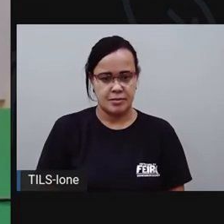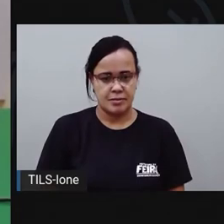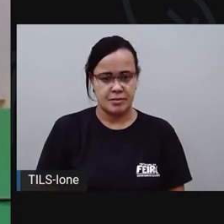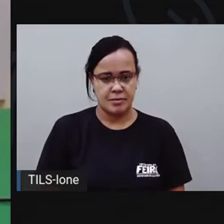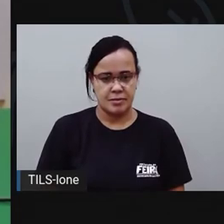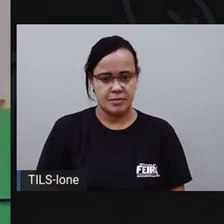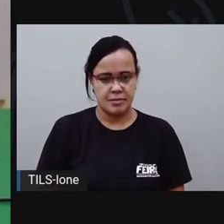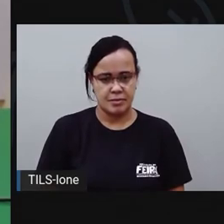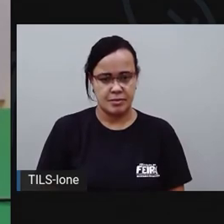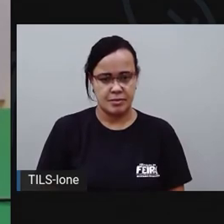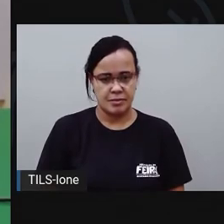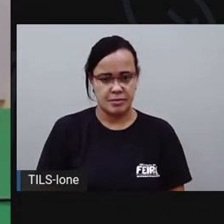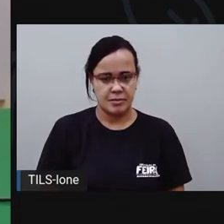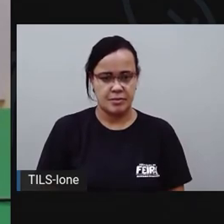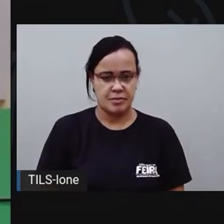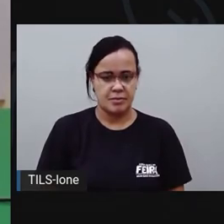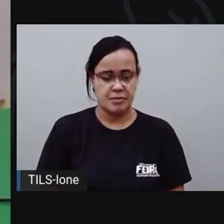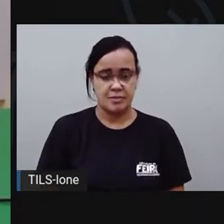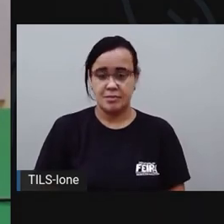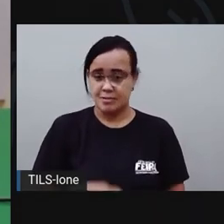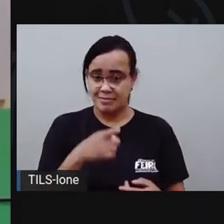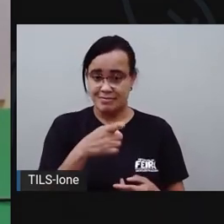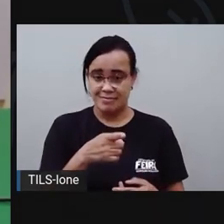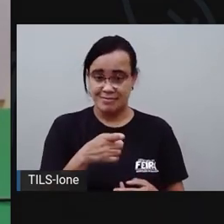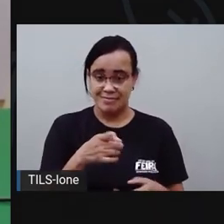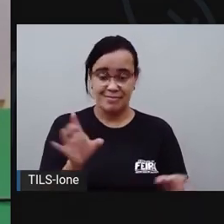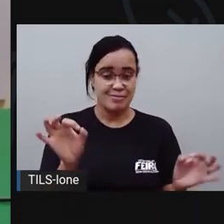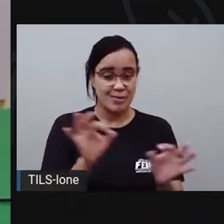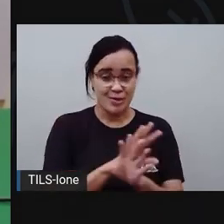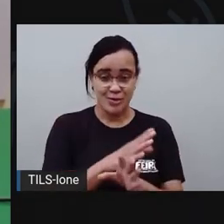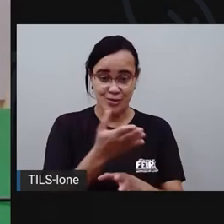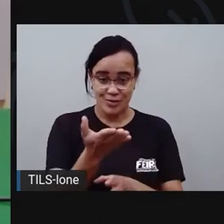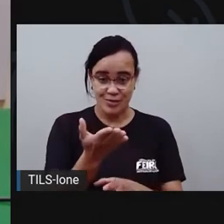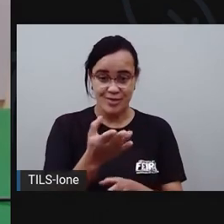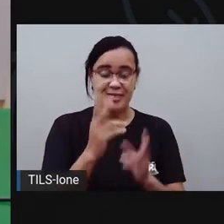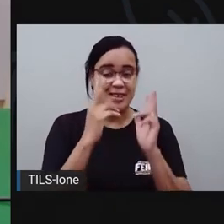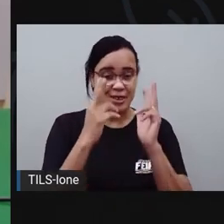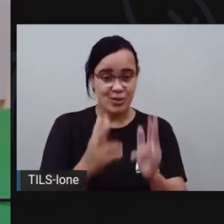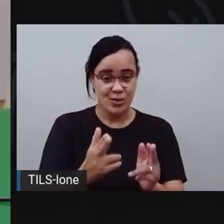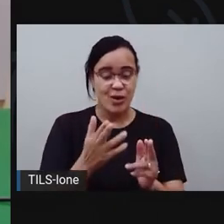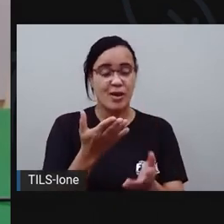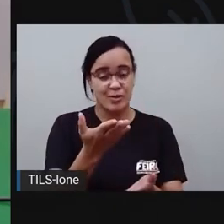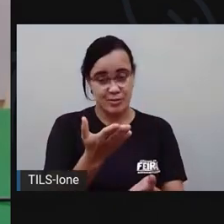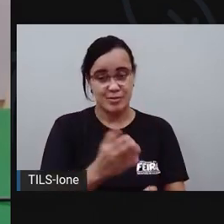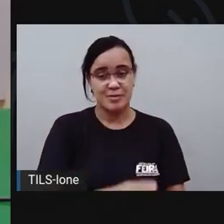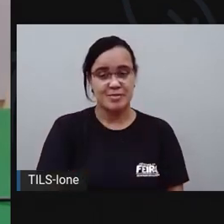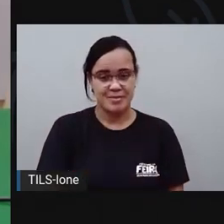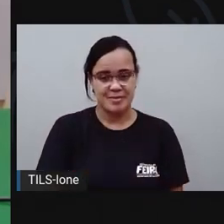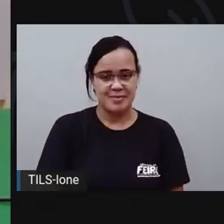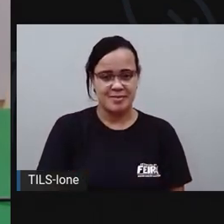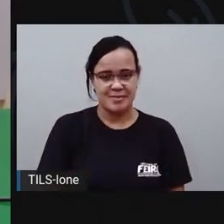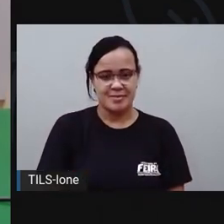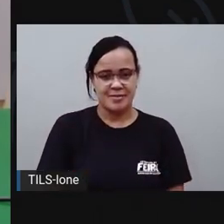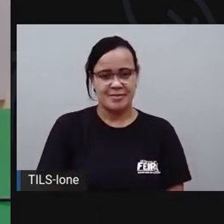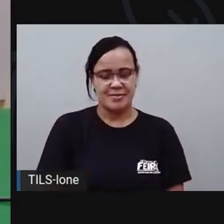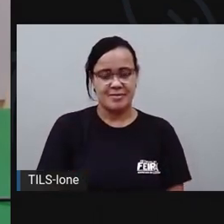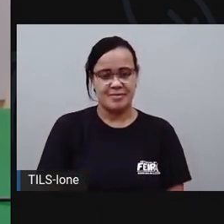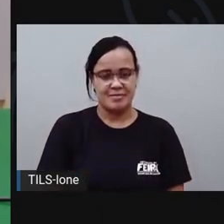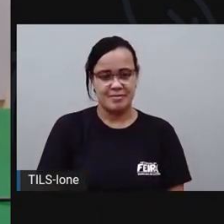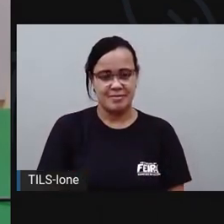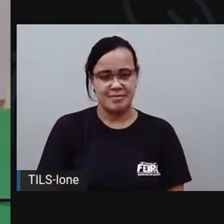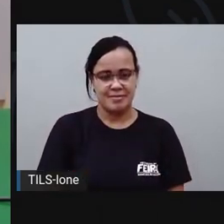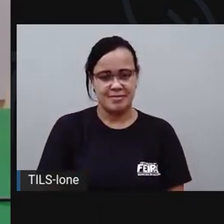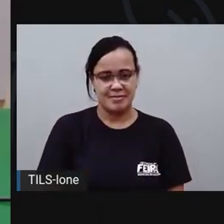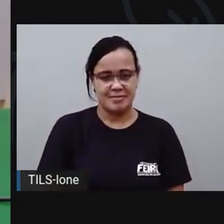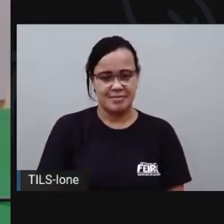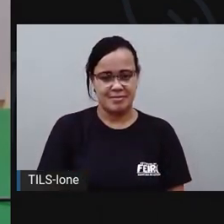e dobramos. Ó, como é que fica? Ó. Desse jeitinho. E aí você vai pegar,